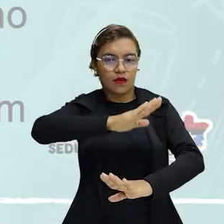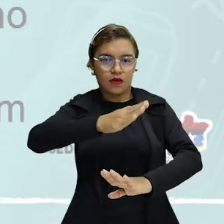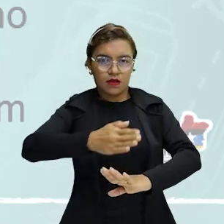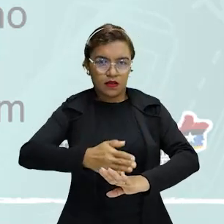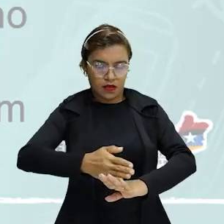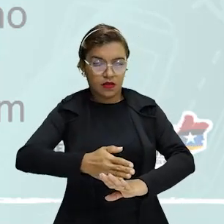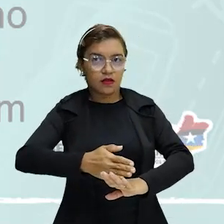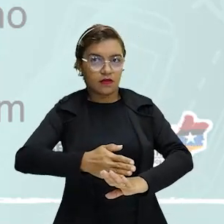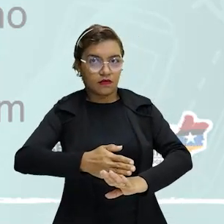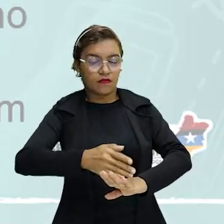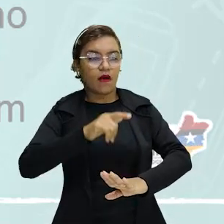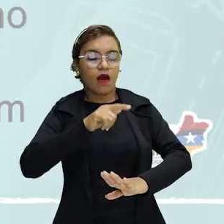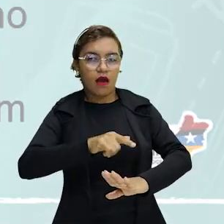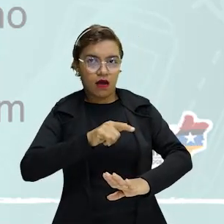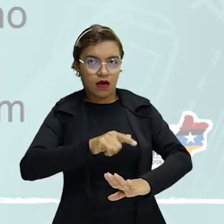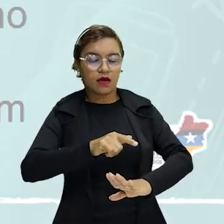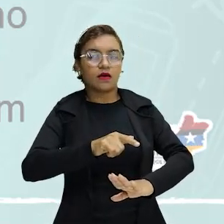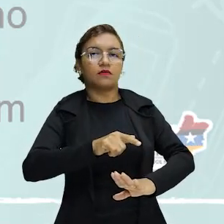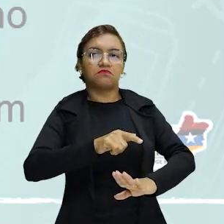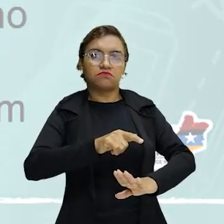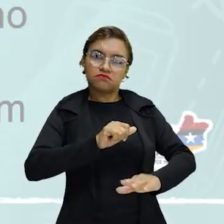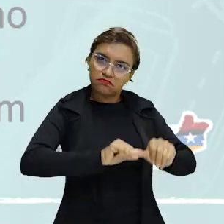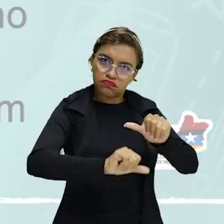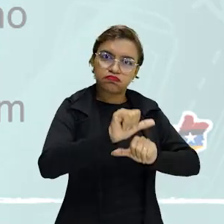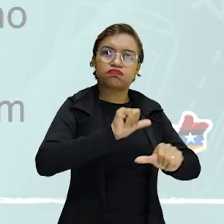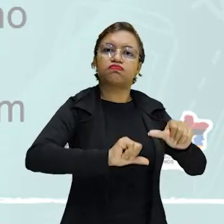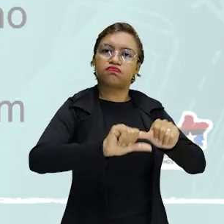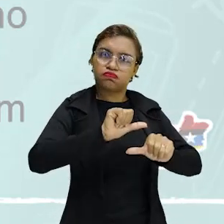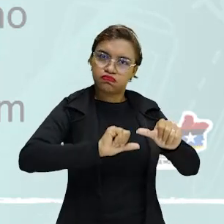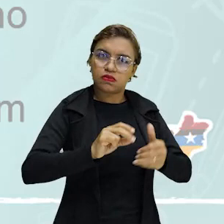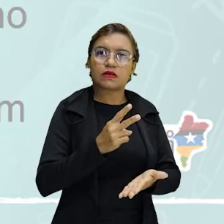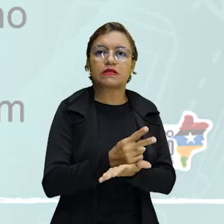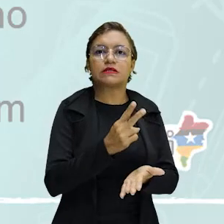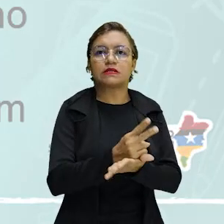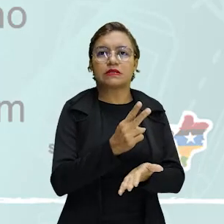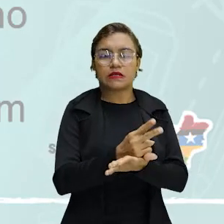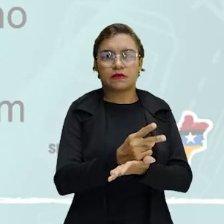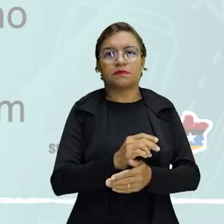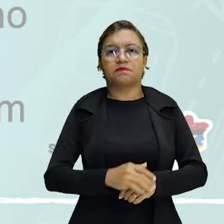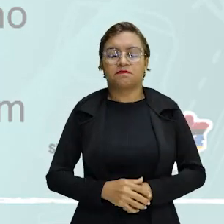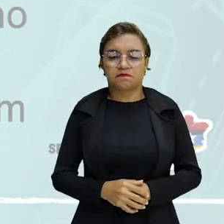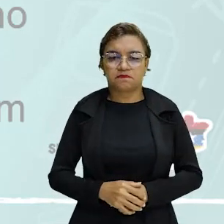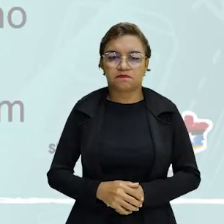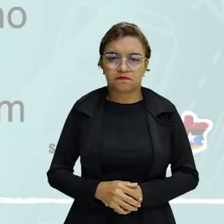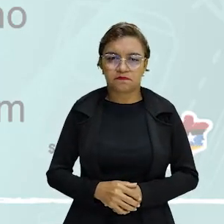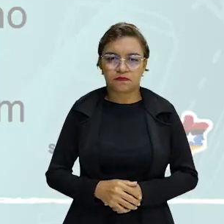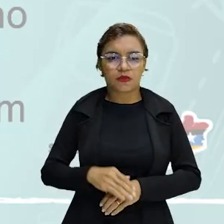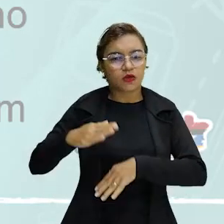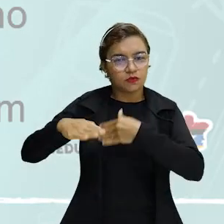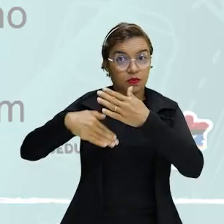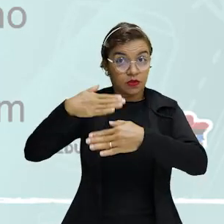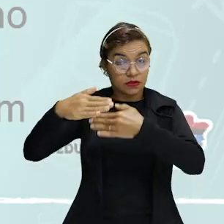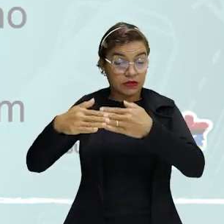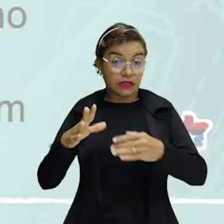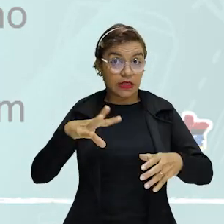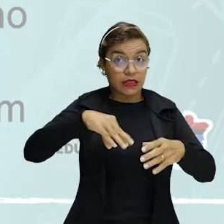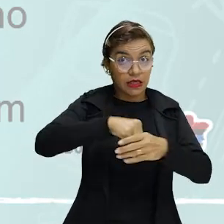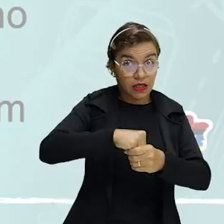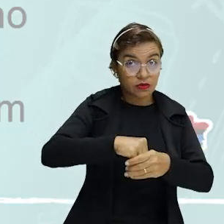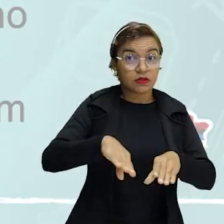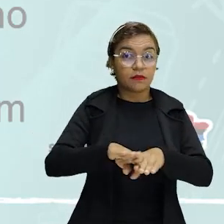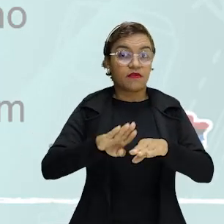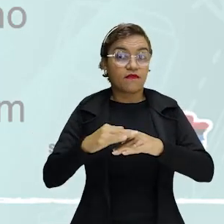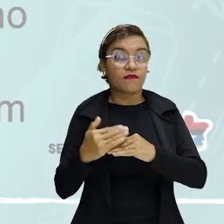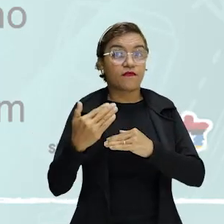aparentemente estático, é dinâmico e está em constante transformação. Tal dinâmica deve-se aos processos internos e externos que